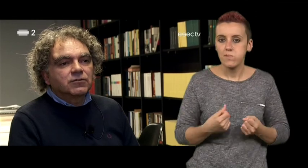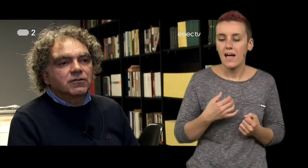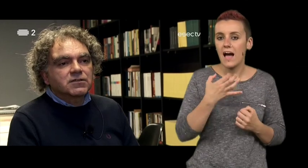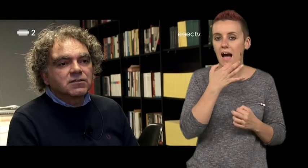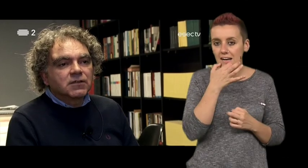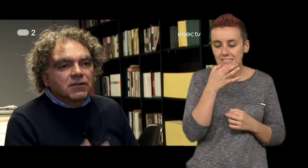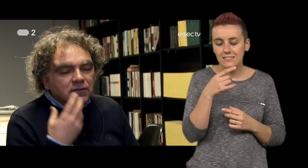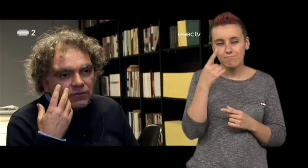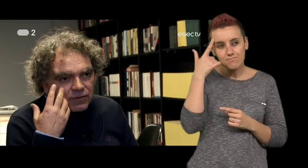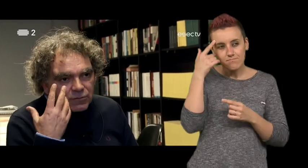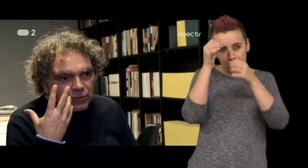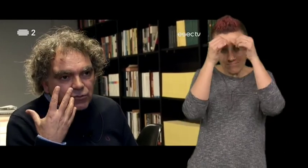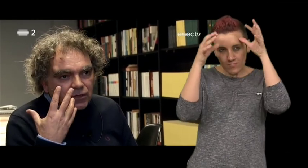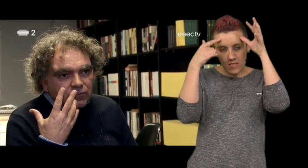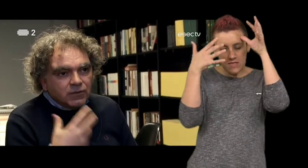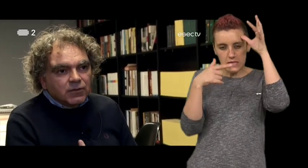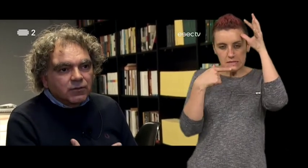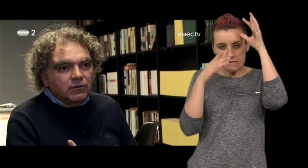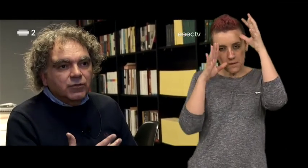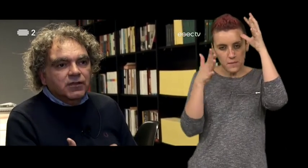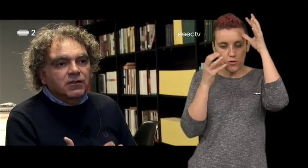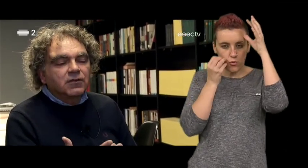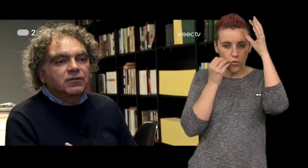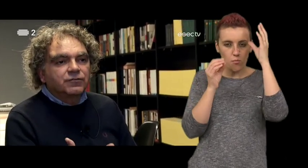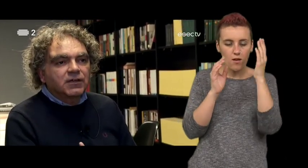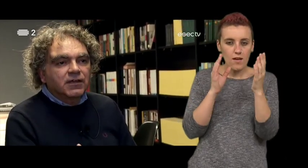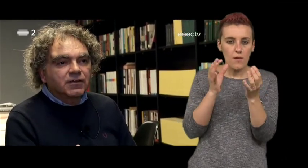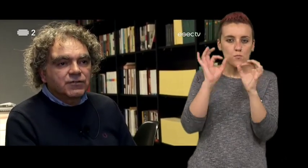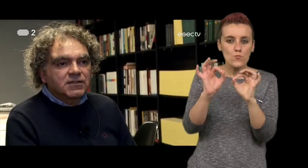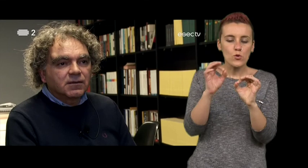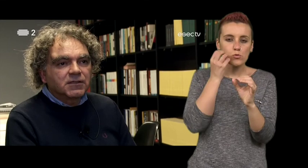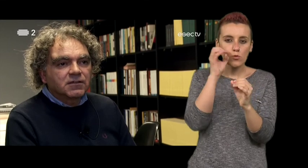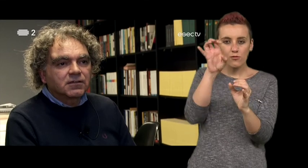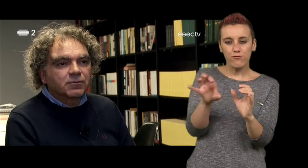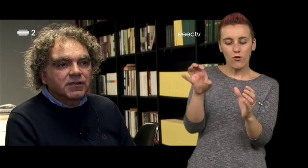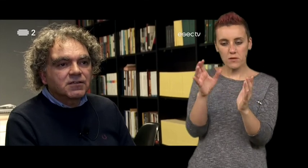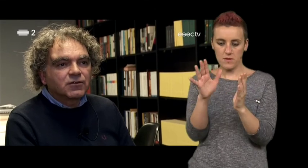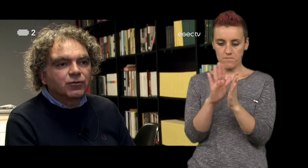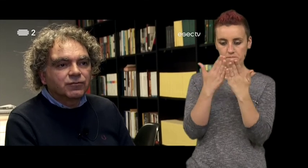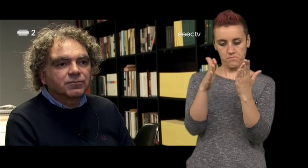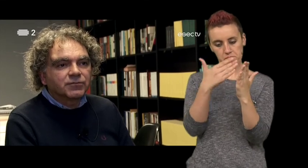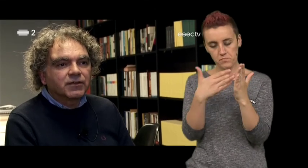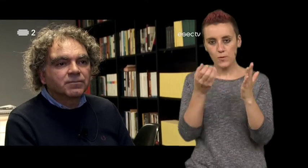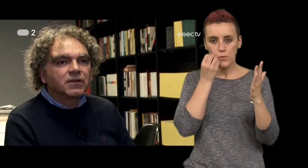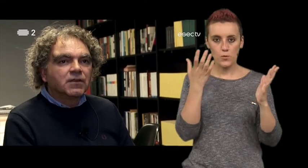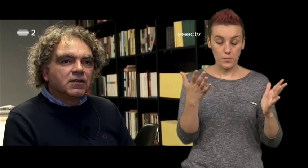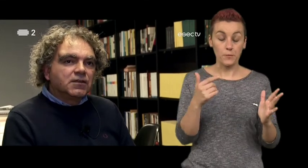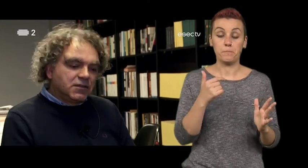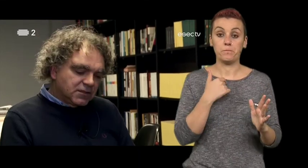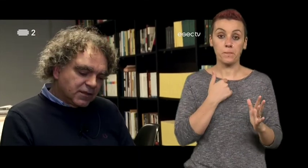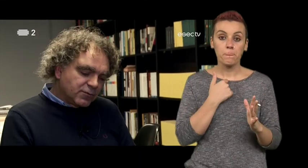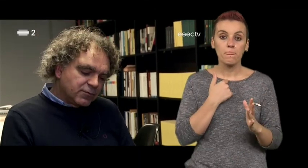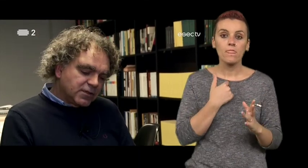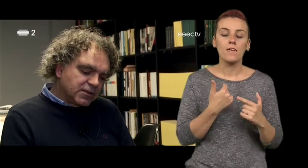enquanto não tivesse uma noção do que é que aquilo ia ficar fisicamente, como é que ia ser o livro, não é?